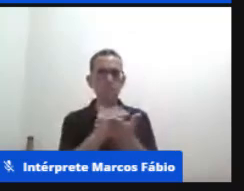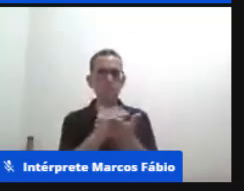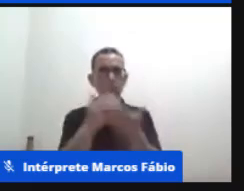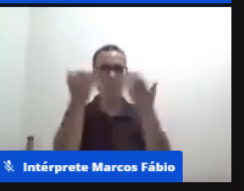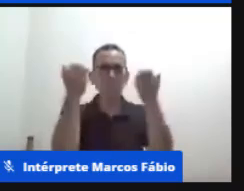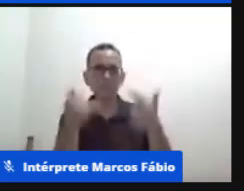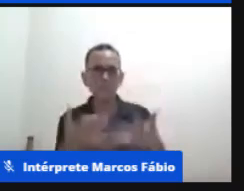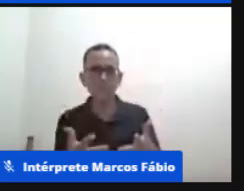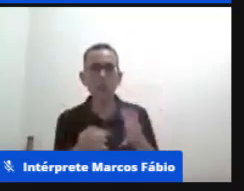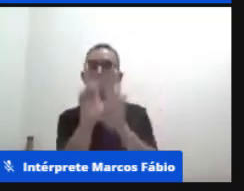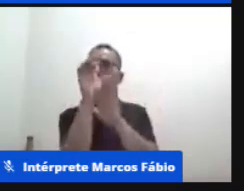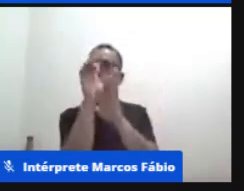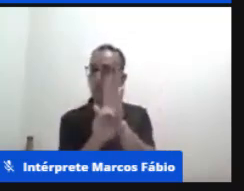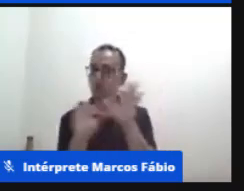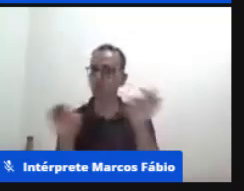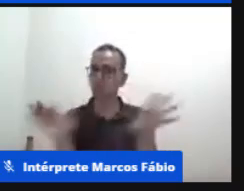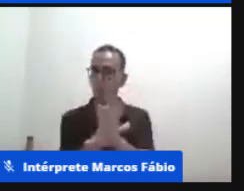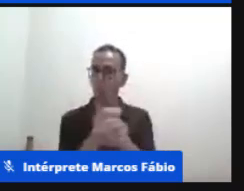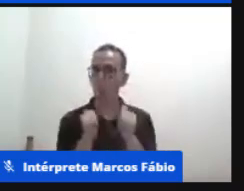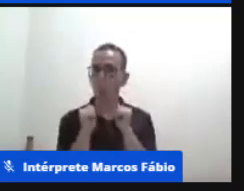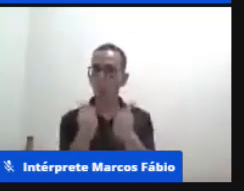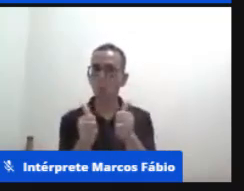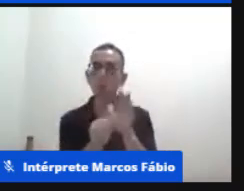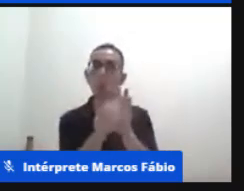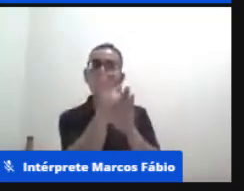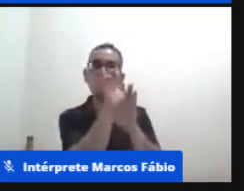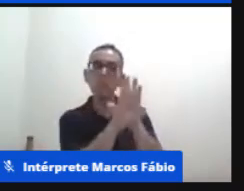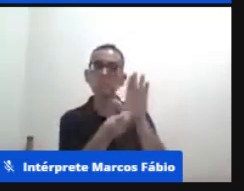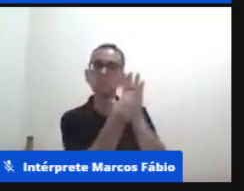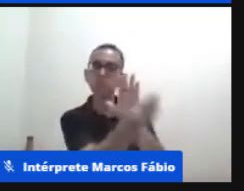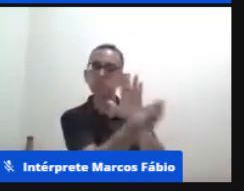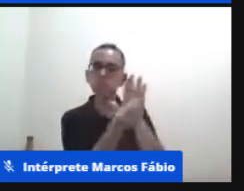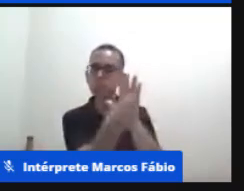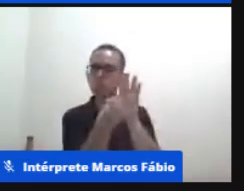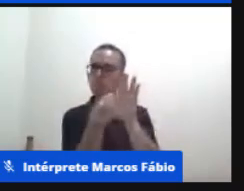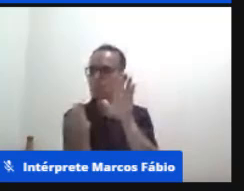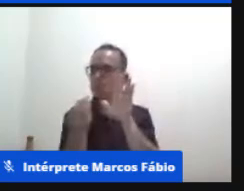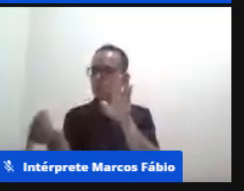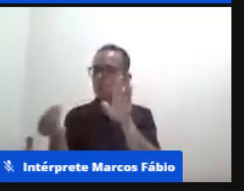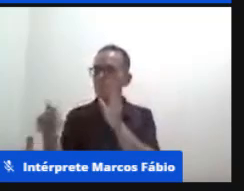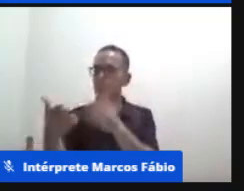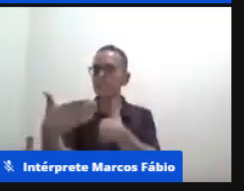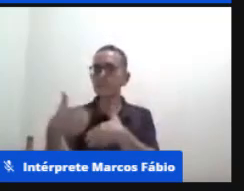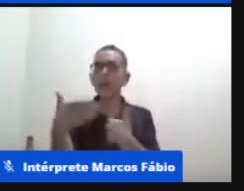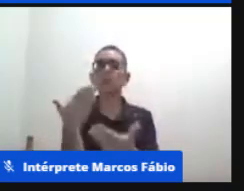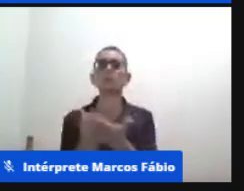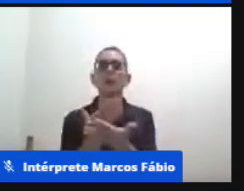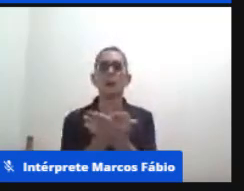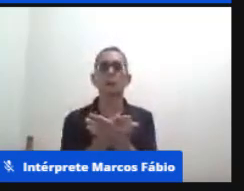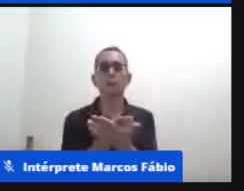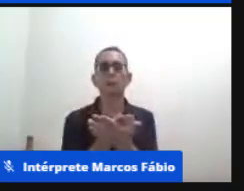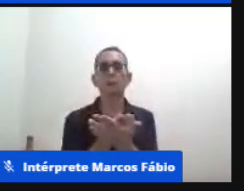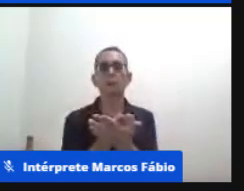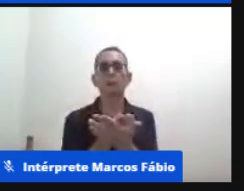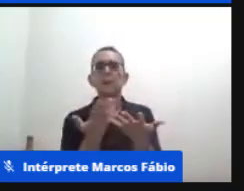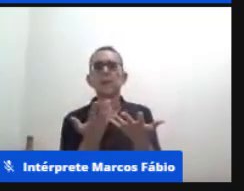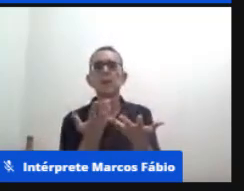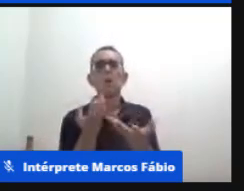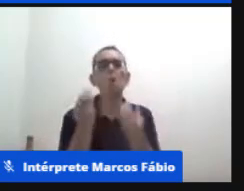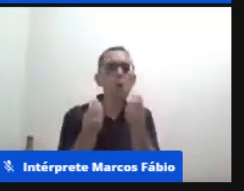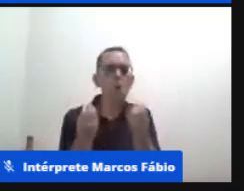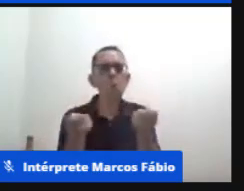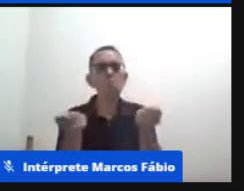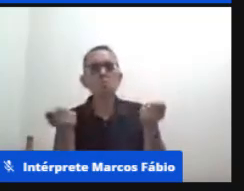está posto, que o conteúdo está sendo proporcionado para essa sala de aula. Então, como eu preparo